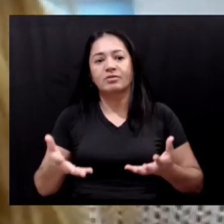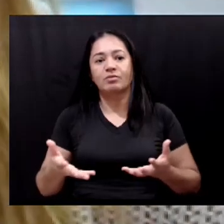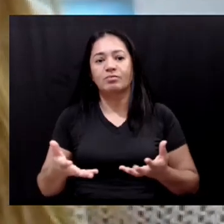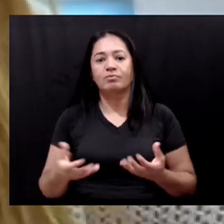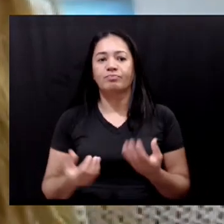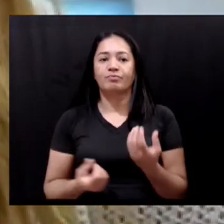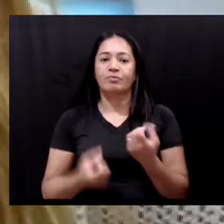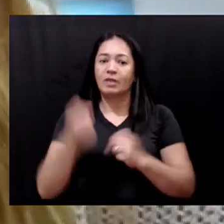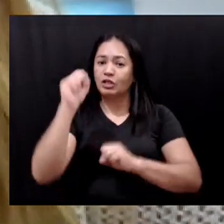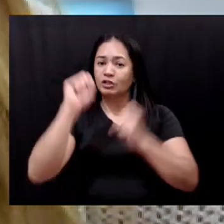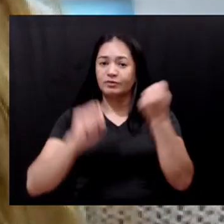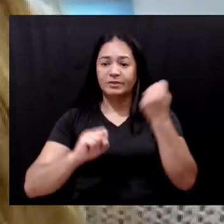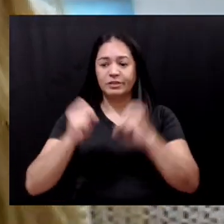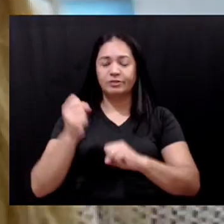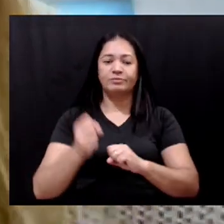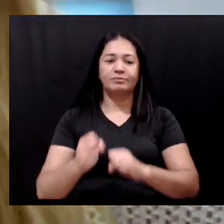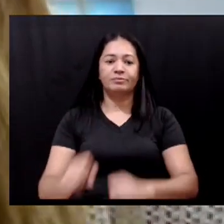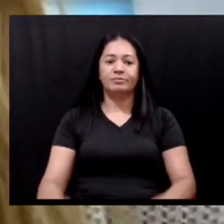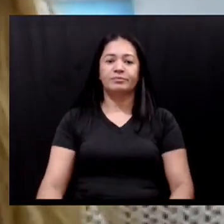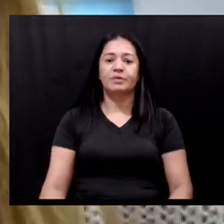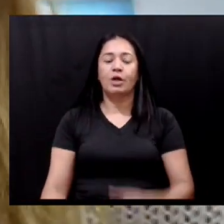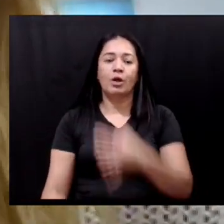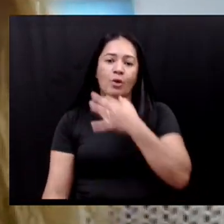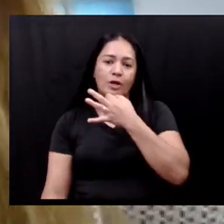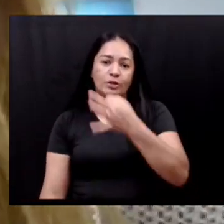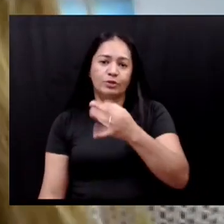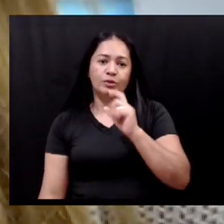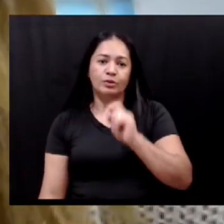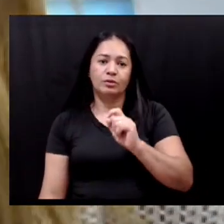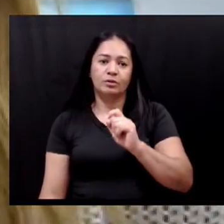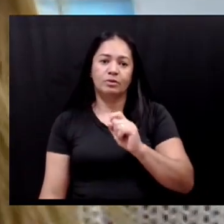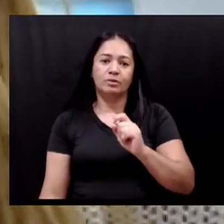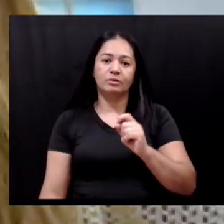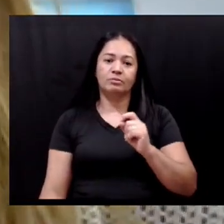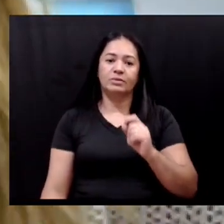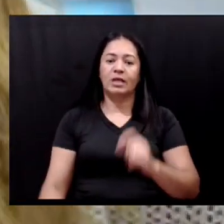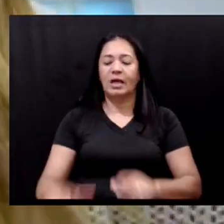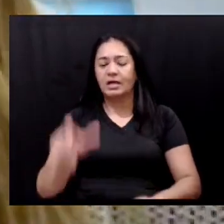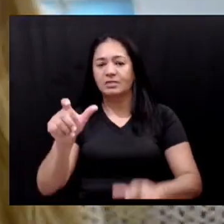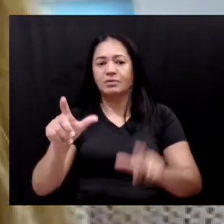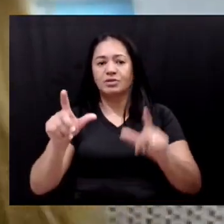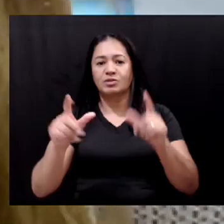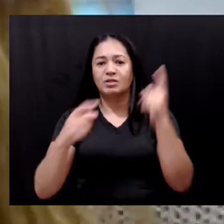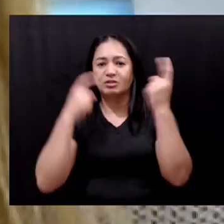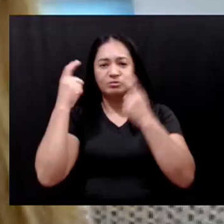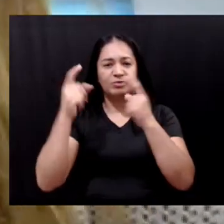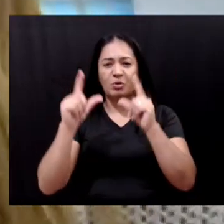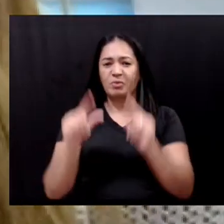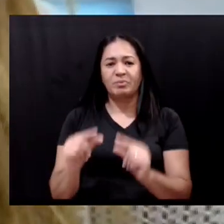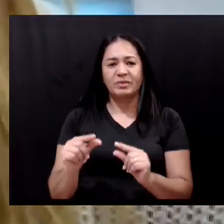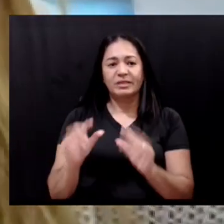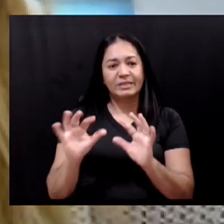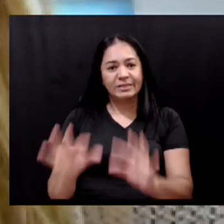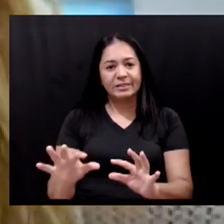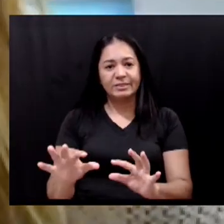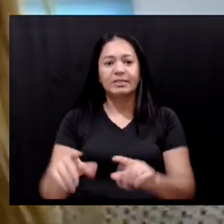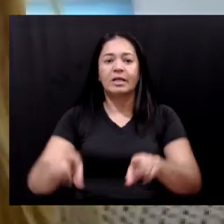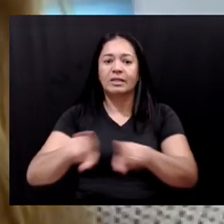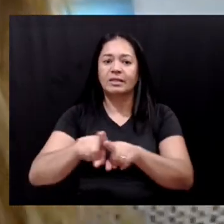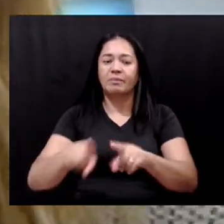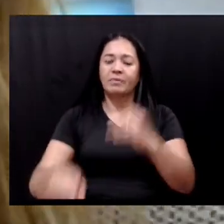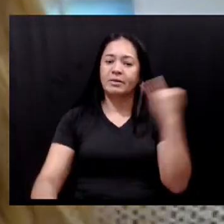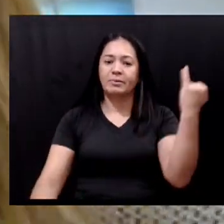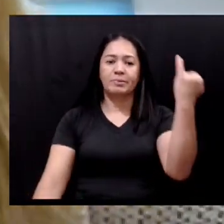física. Eu acho que cada vez menos as pessoas se preocupam com isso, e isso também é fundamental. Então, ter